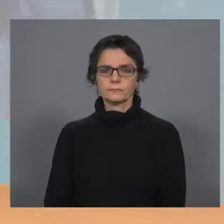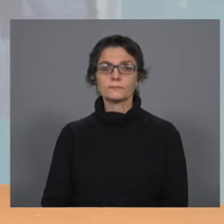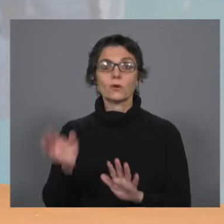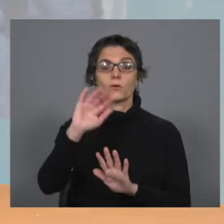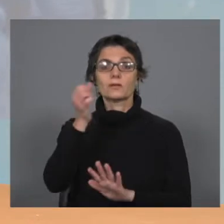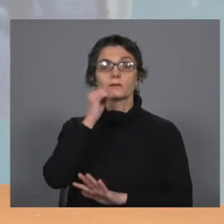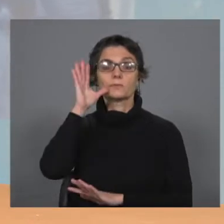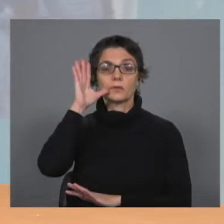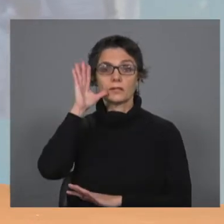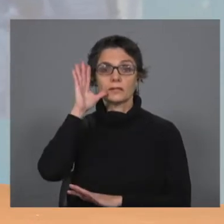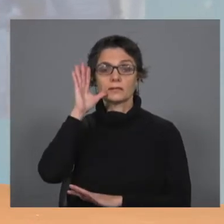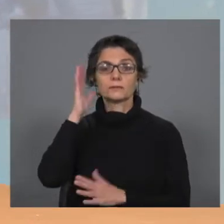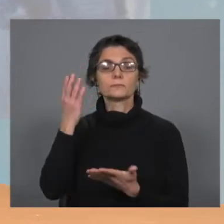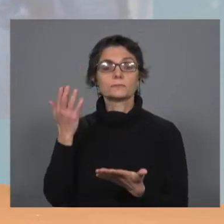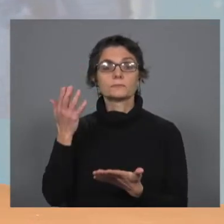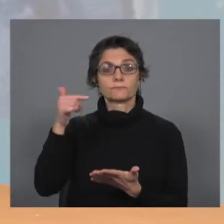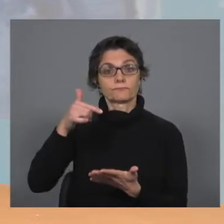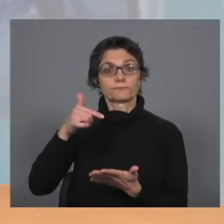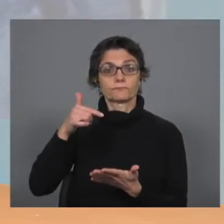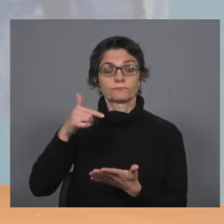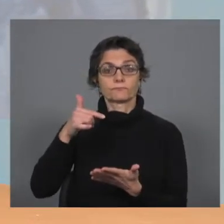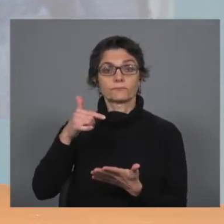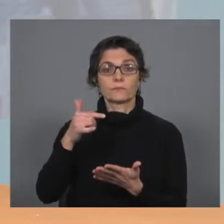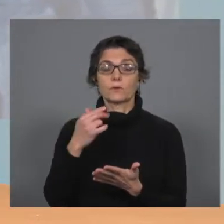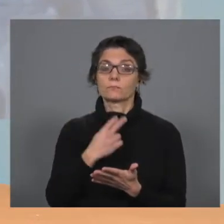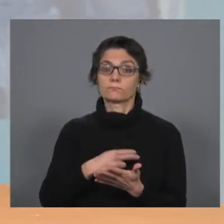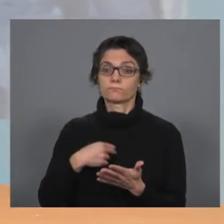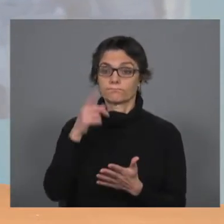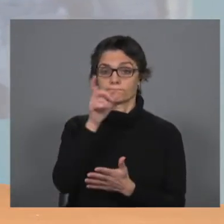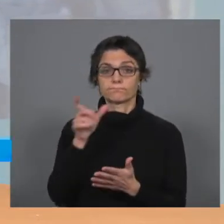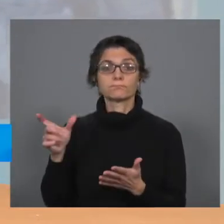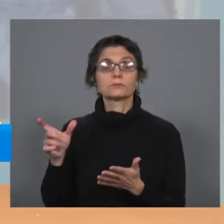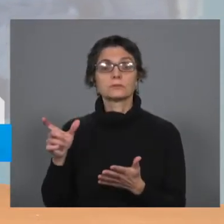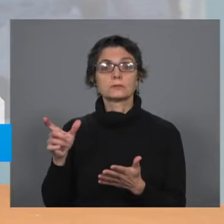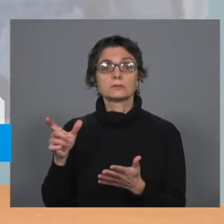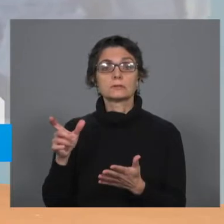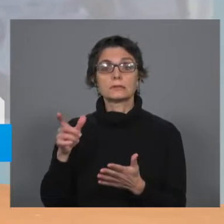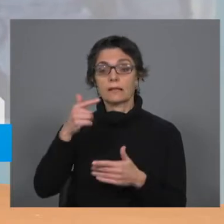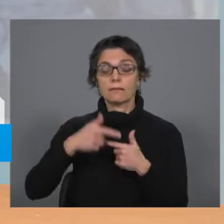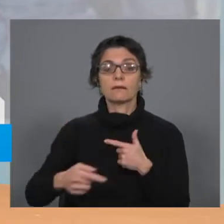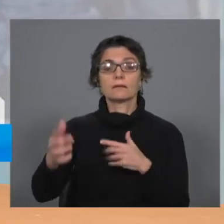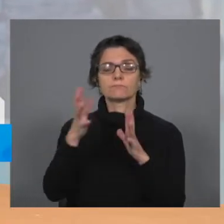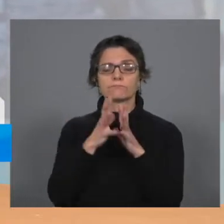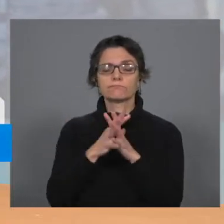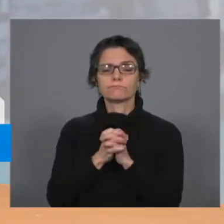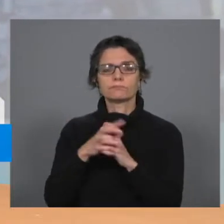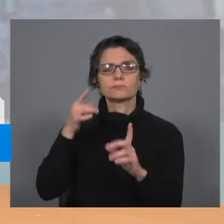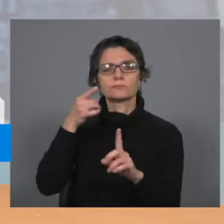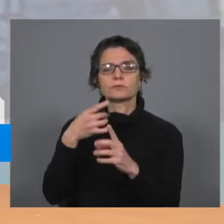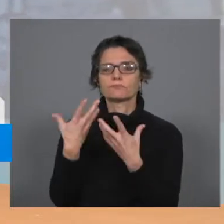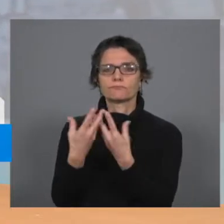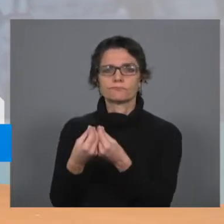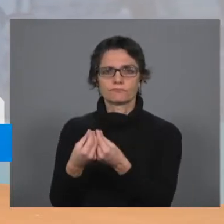Olá, muito boa tarde. Esta é para os cristãos. A Semana de Oração pela Unidade começou ontem e quer estimular